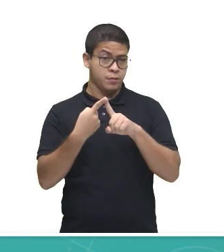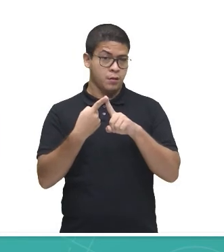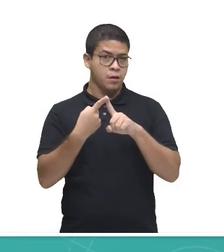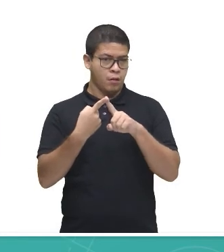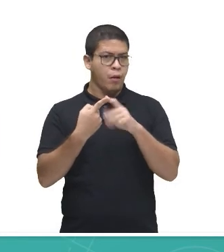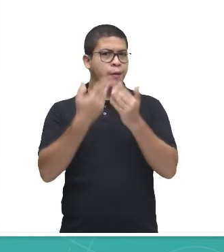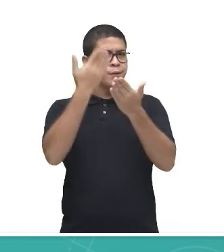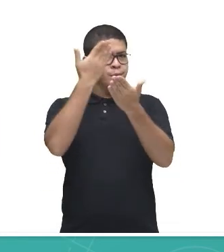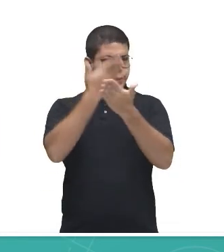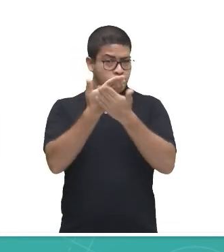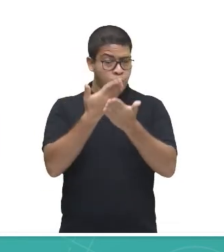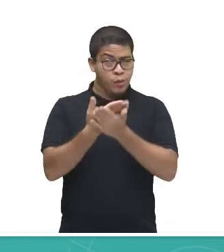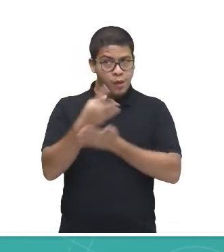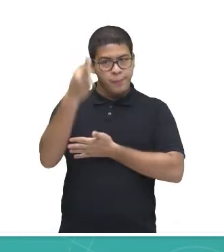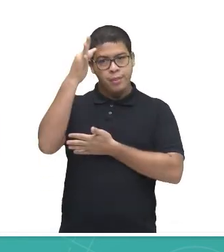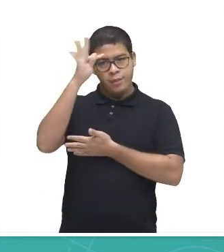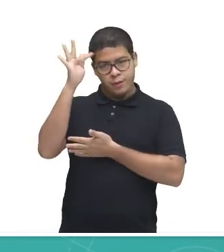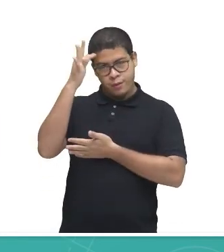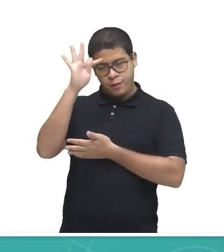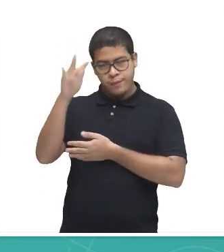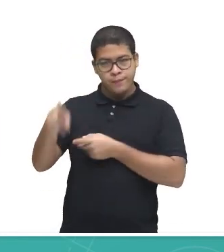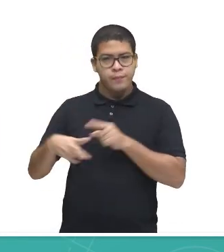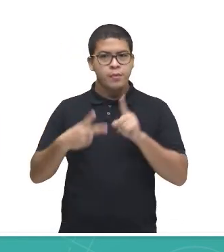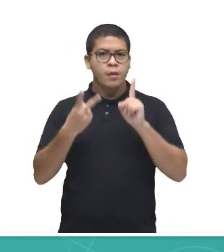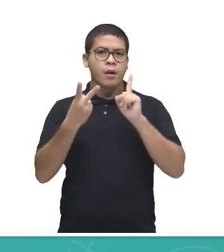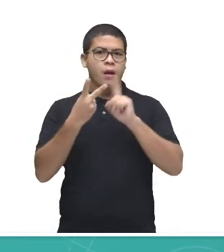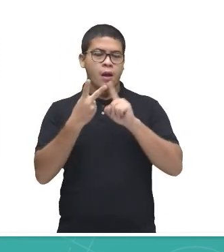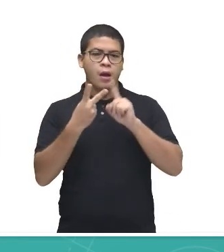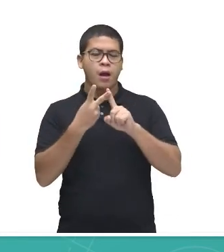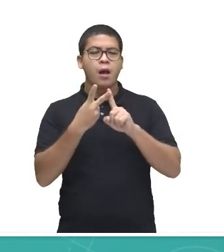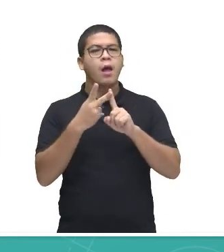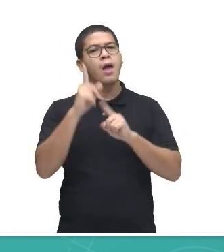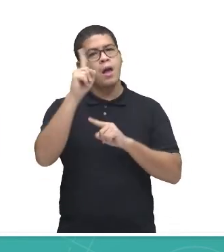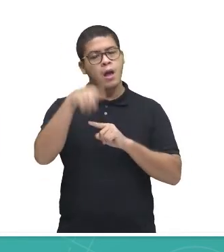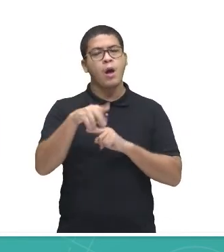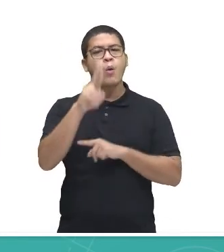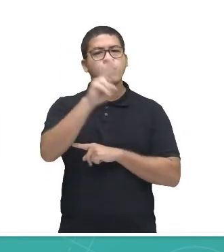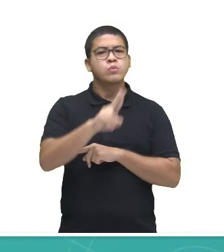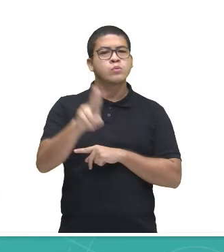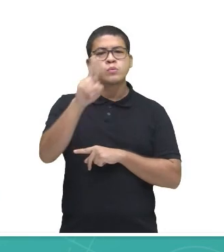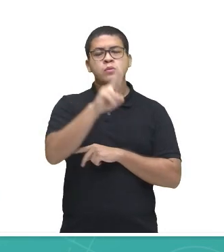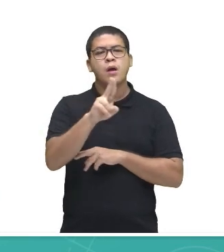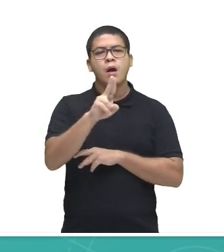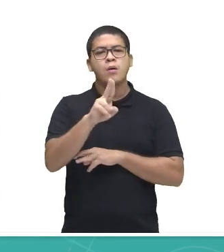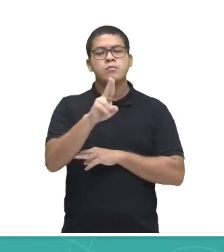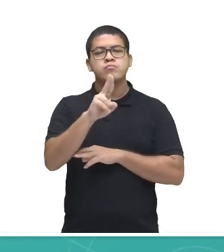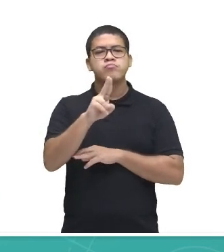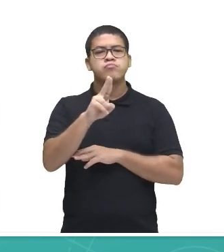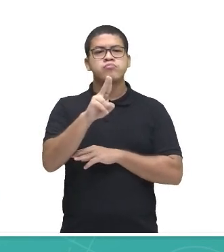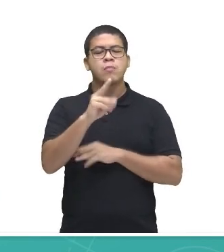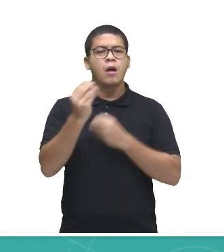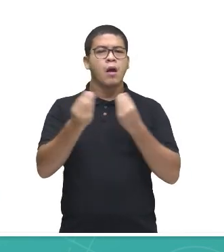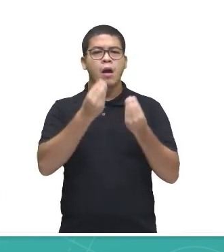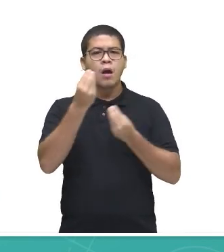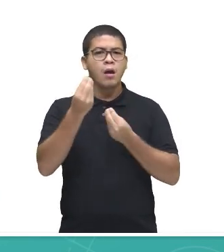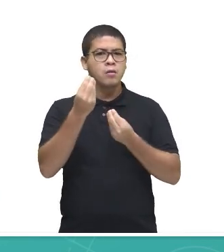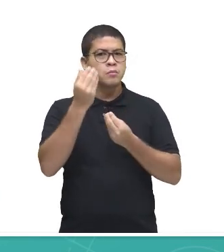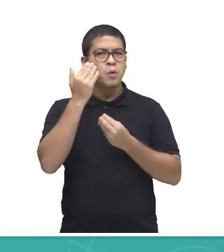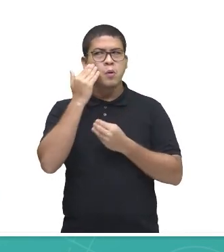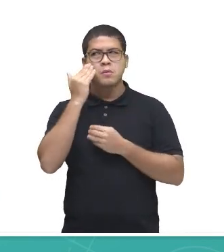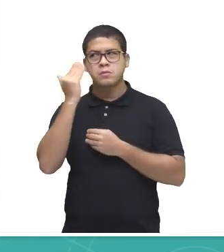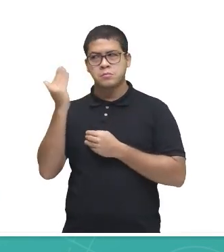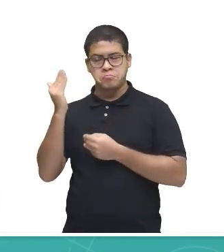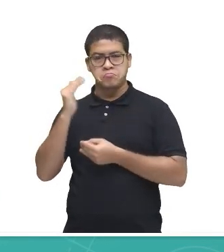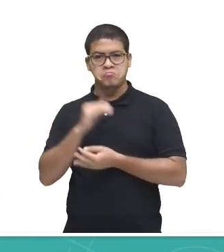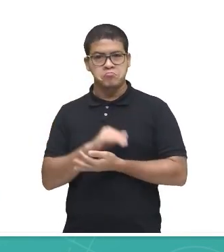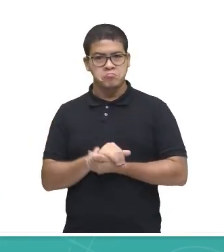estudarmos a teoria. A outra delas é utilizarmos aqui esse gráfico, onde, reparem que esse ângulo